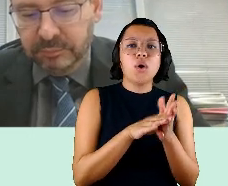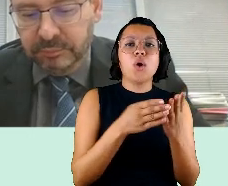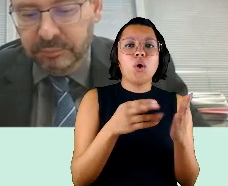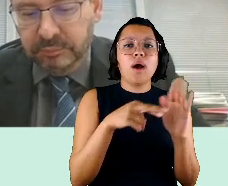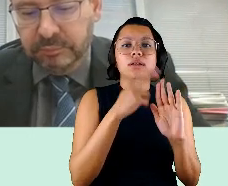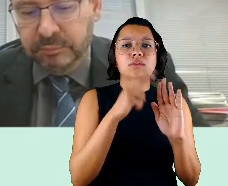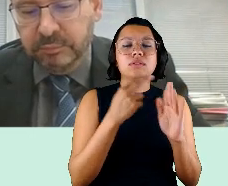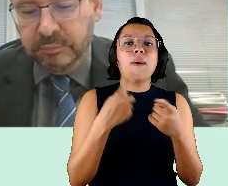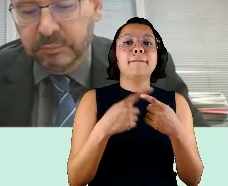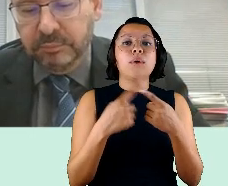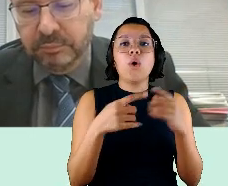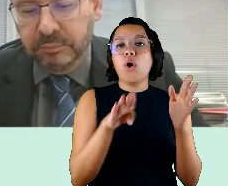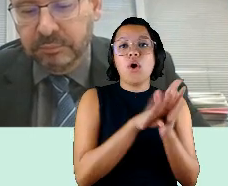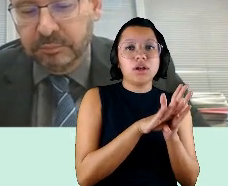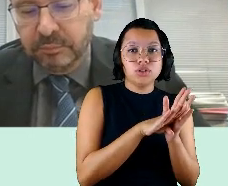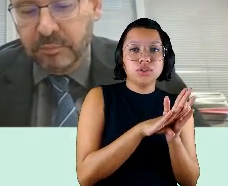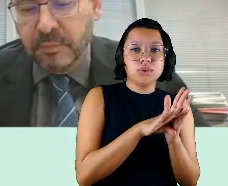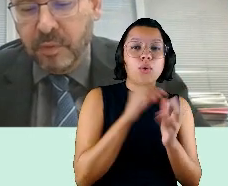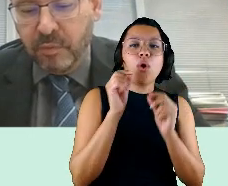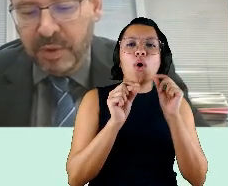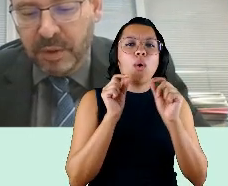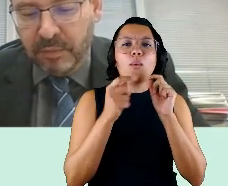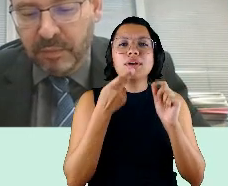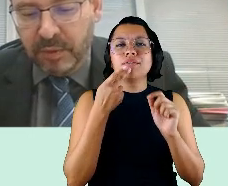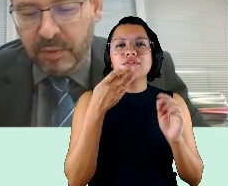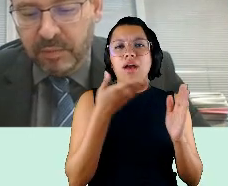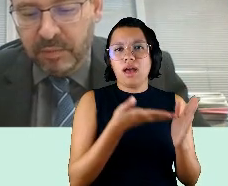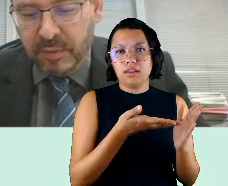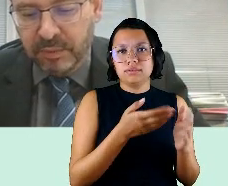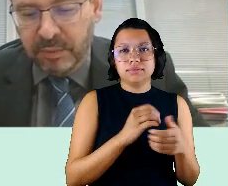que se chegou a ela e o que se está tratando hoje.